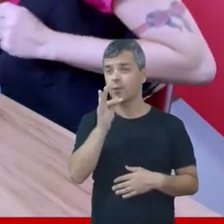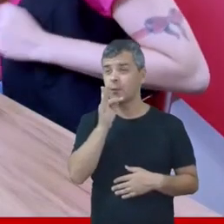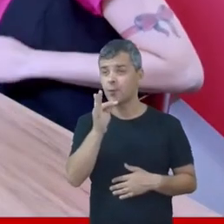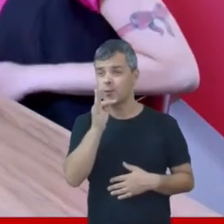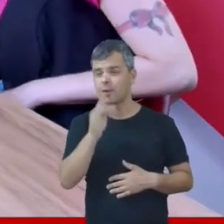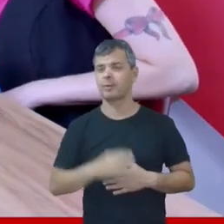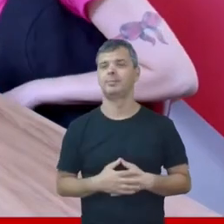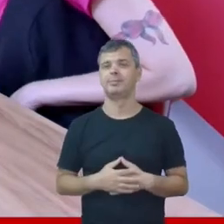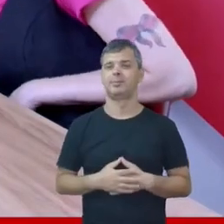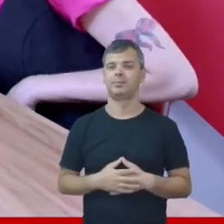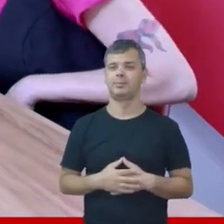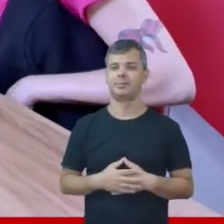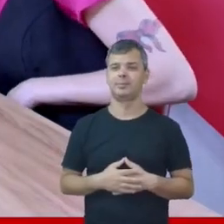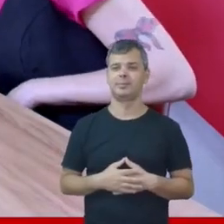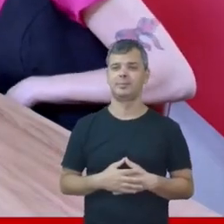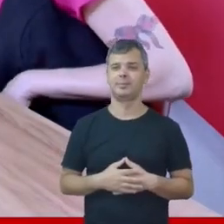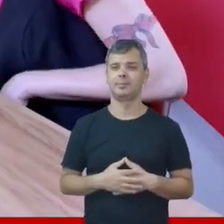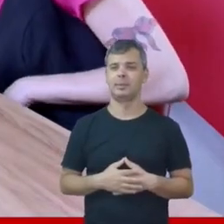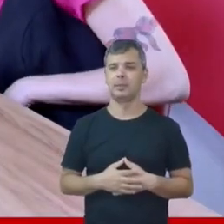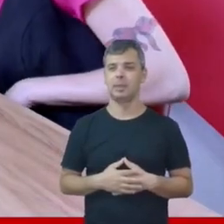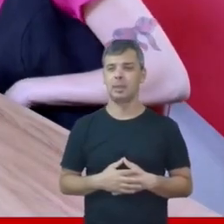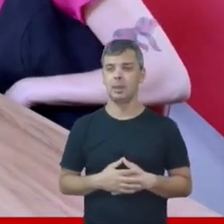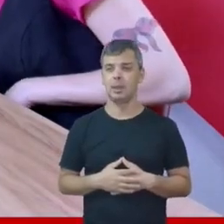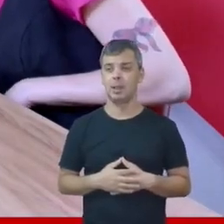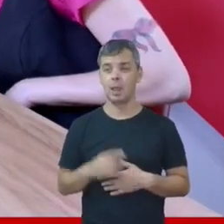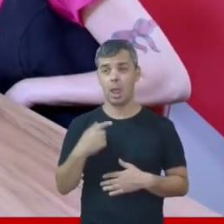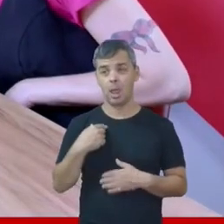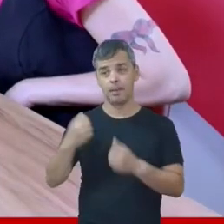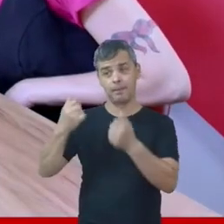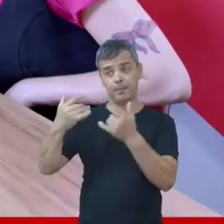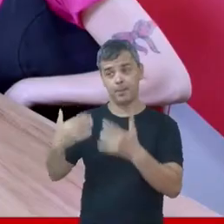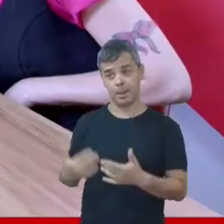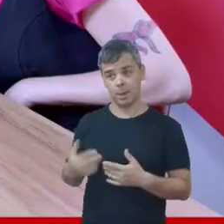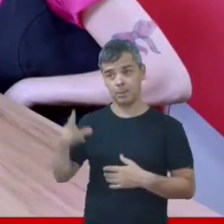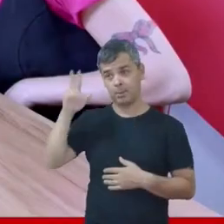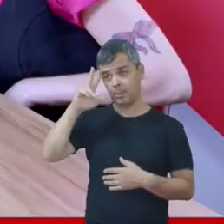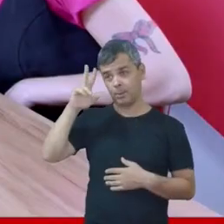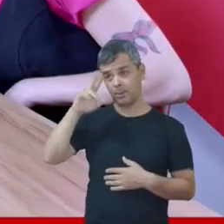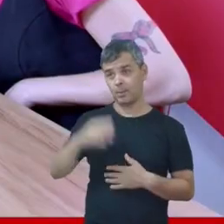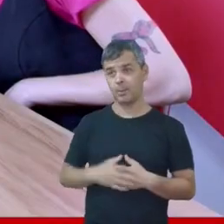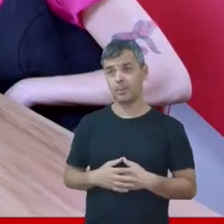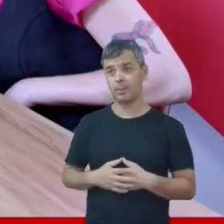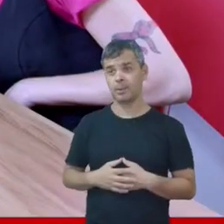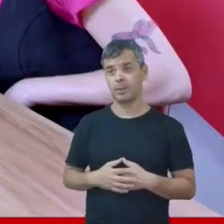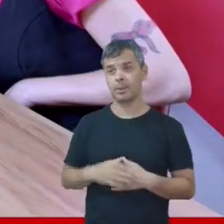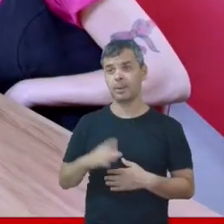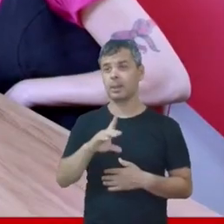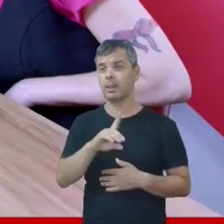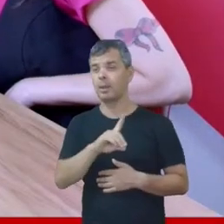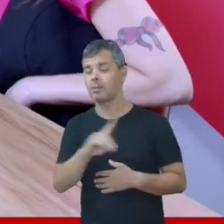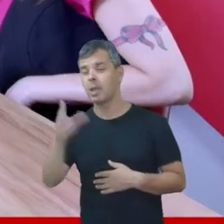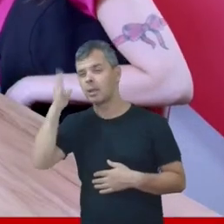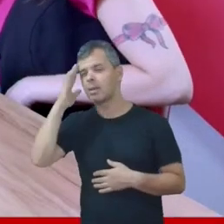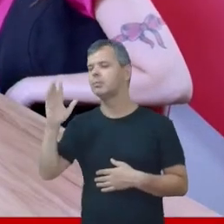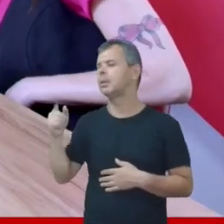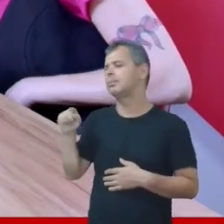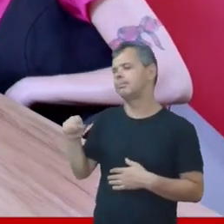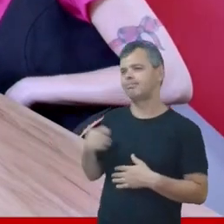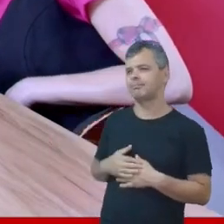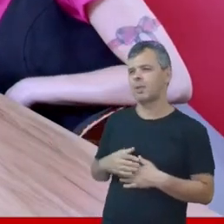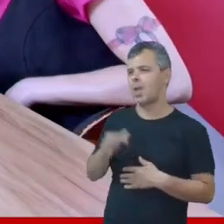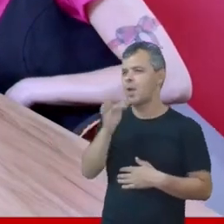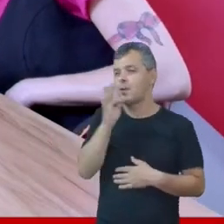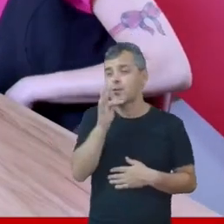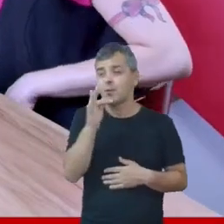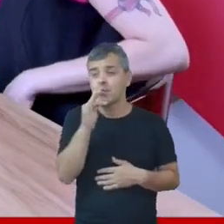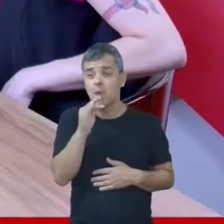historinha. Socorro. A gente quer que você conte pra gente uma história inusitada. Uma coisa que a gente não sabe ainda. Uma